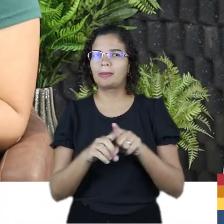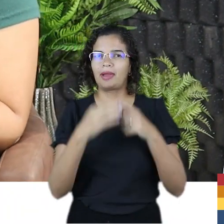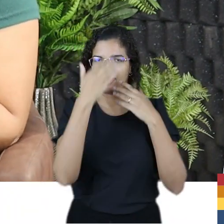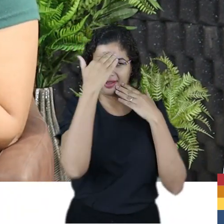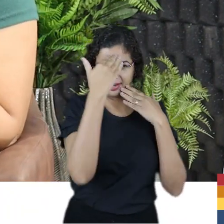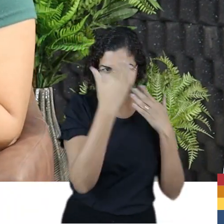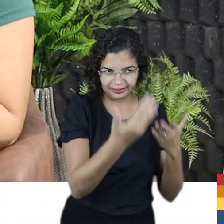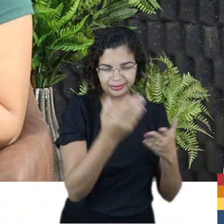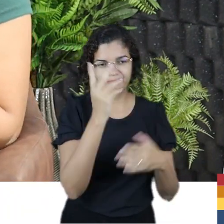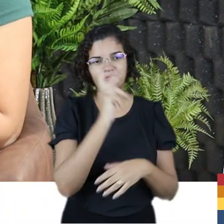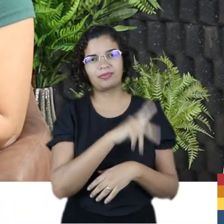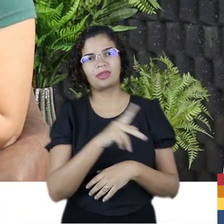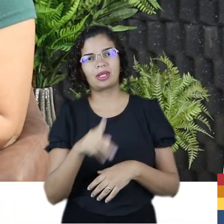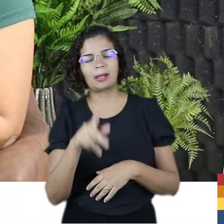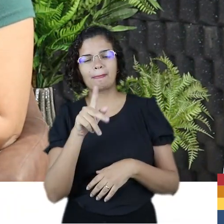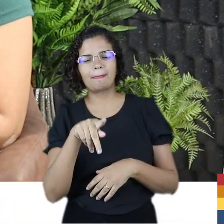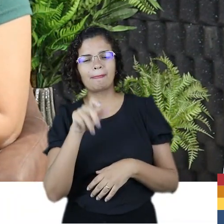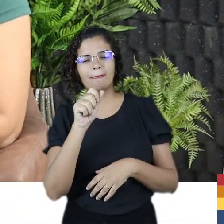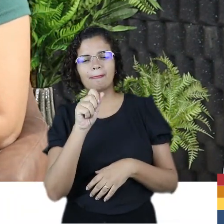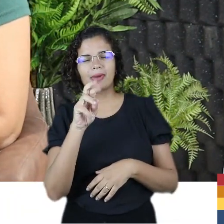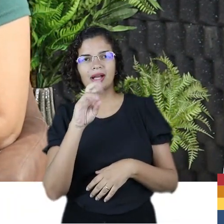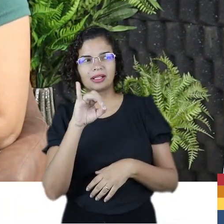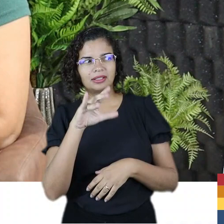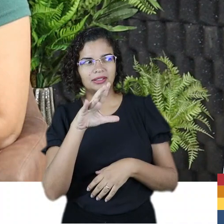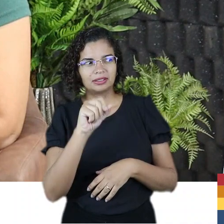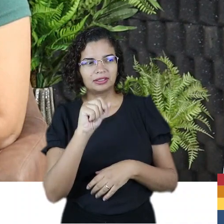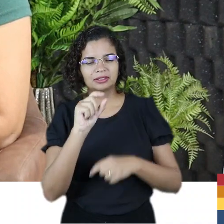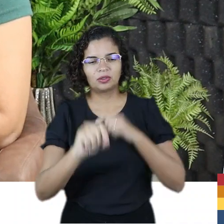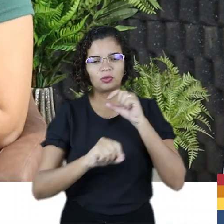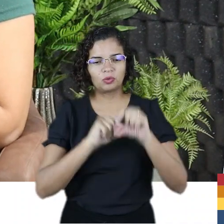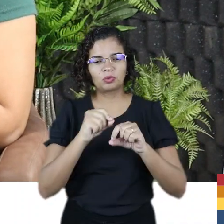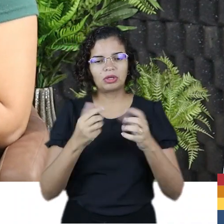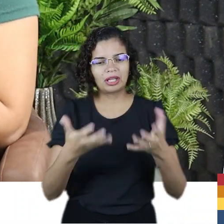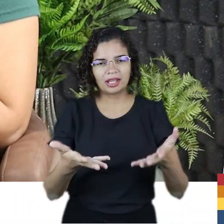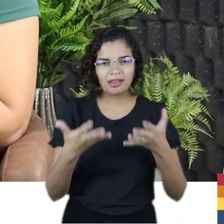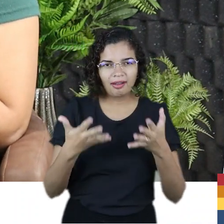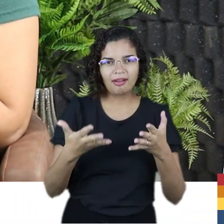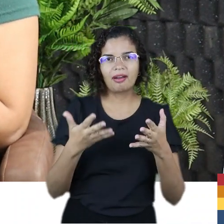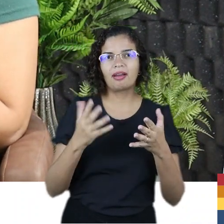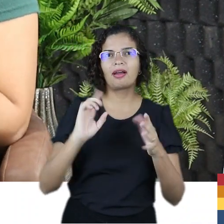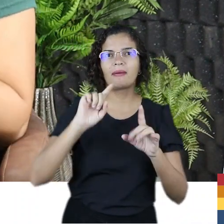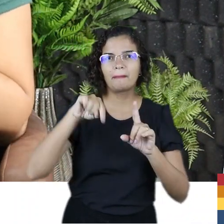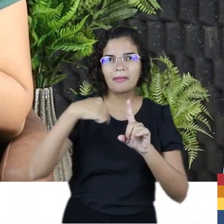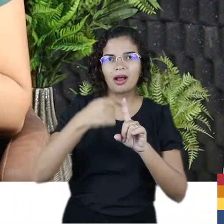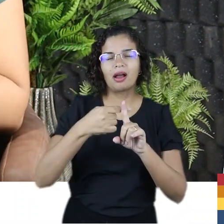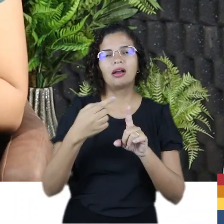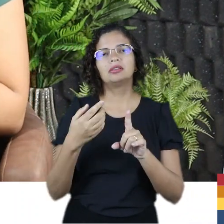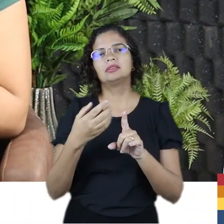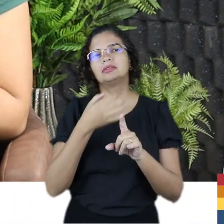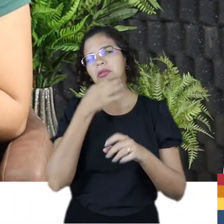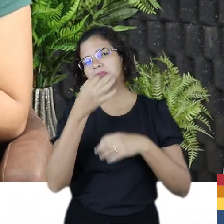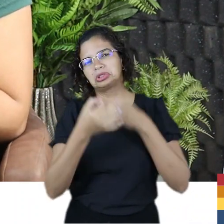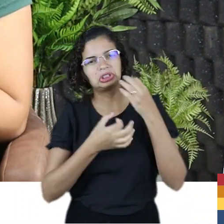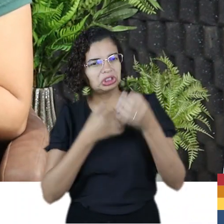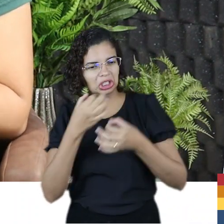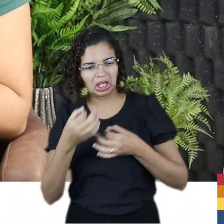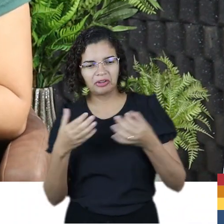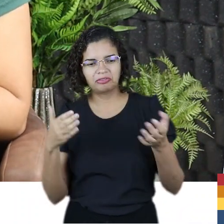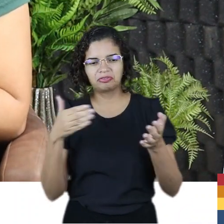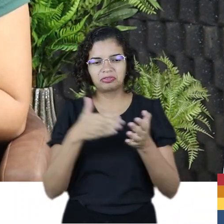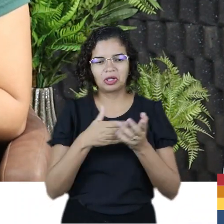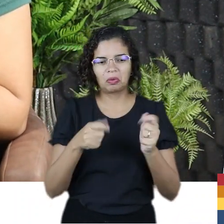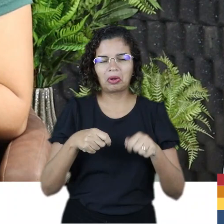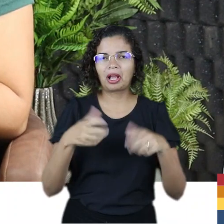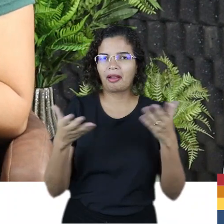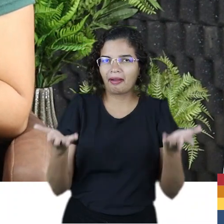gostariam de fazer pelo menos mais algumas considerações finais né eu o que eu o que eu chamo sempre